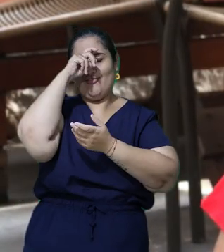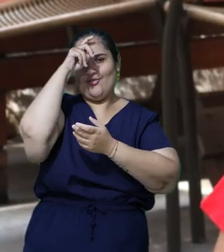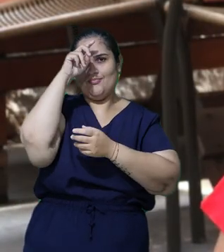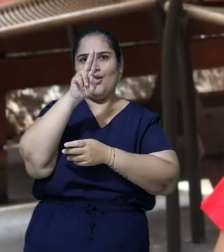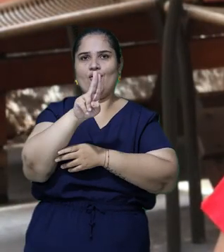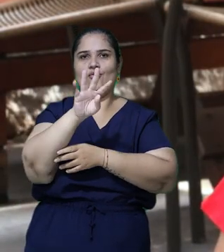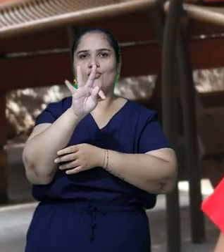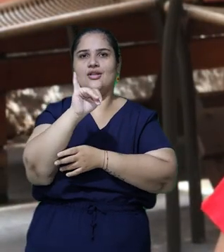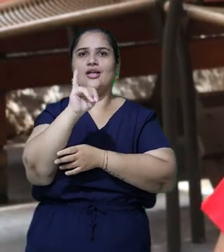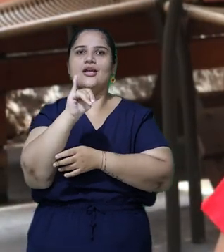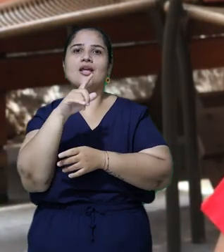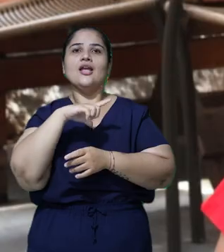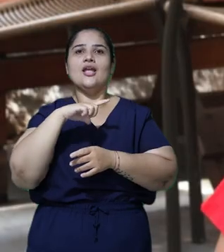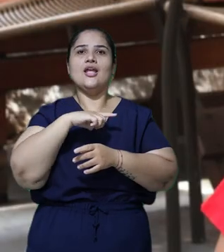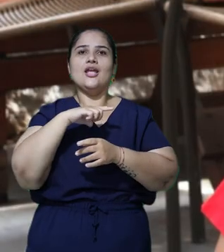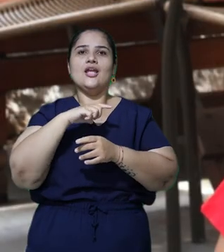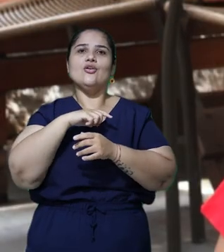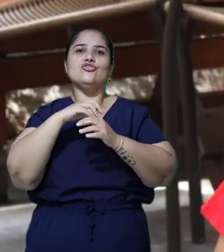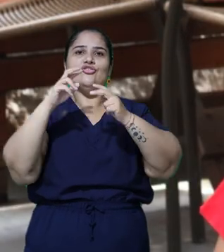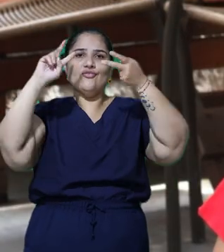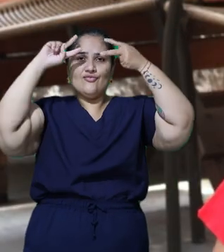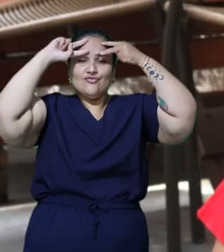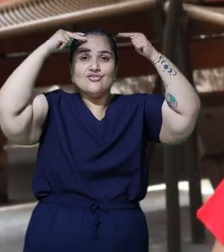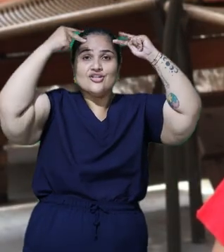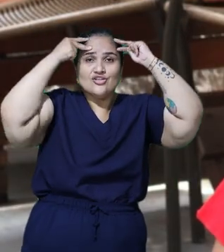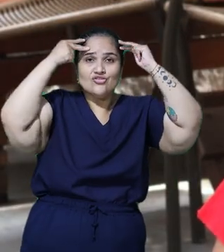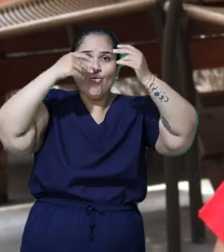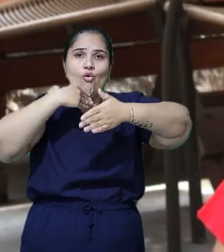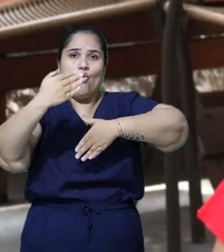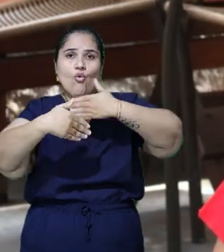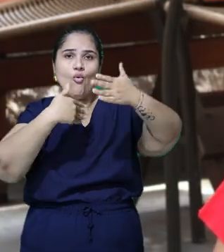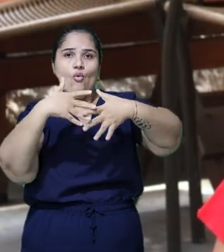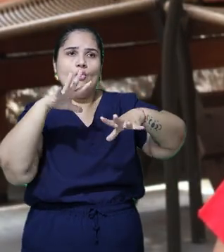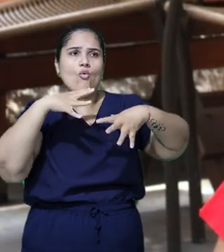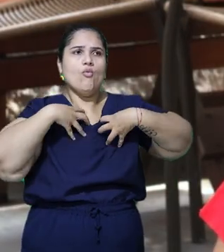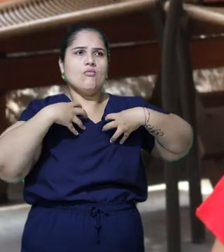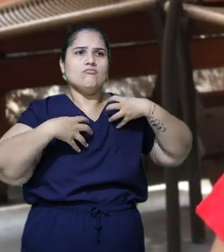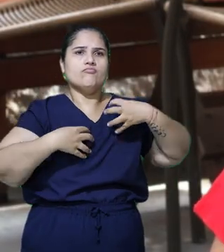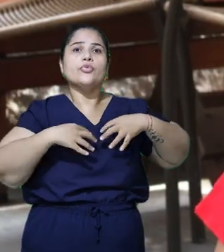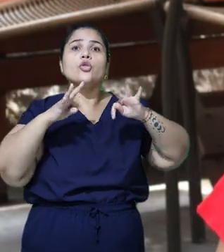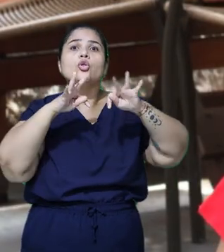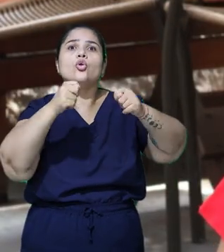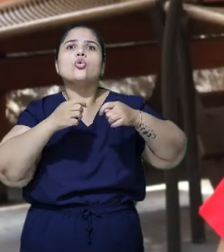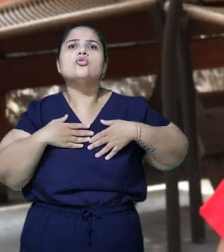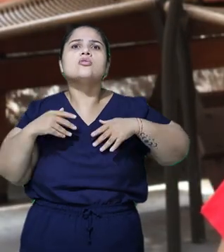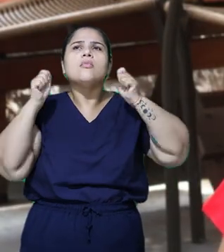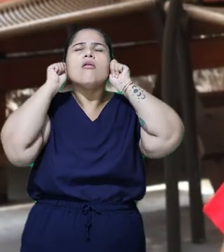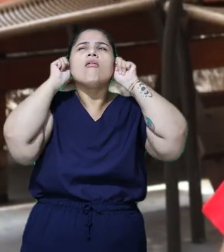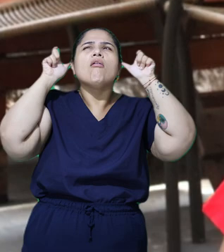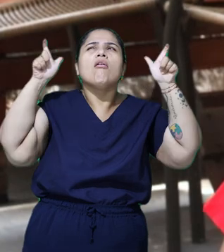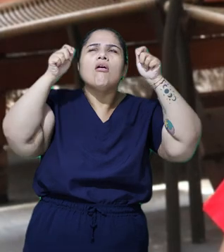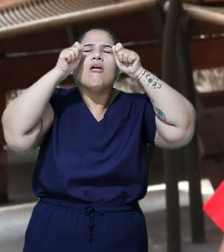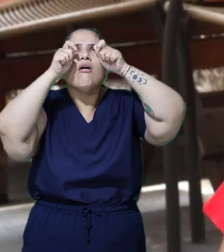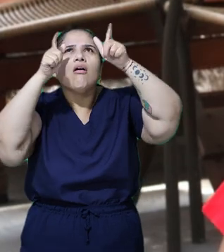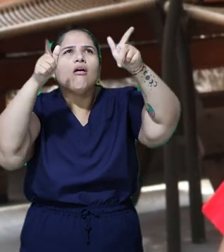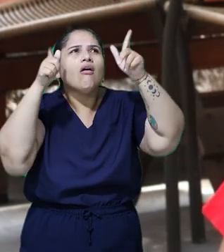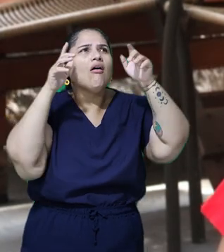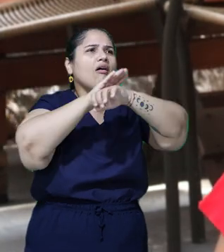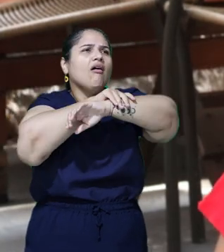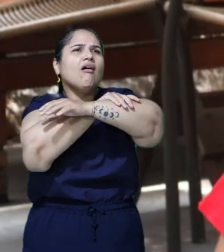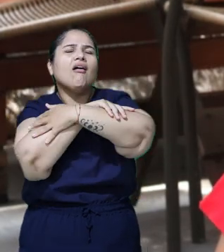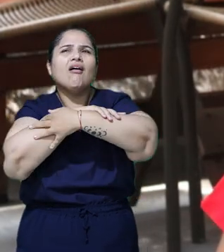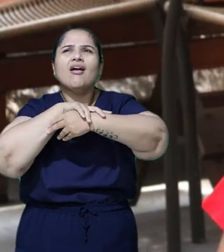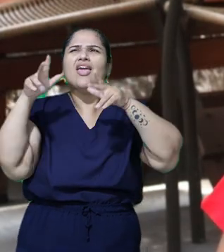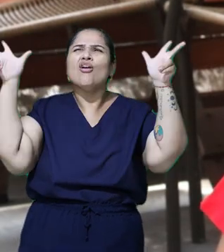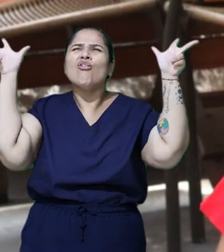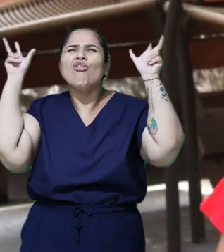um transtorno do processamento sensorial, que é todos os meus sentidos ficaram amplificados. Então